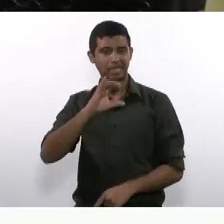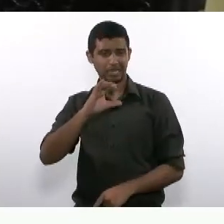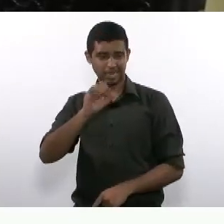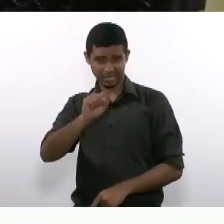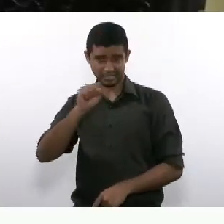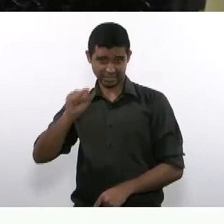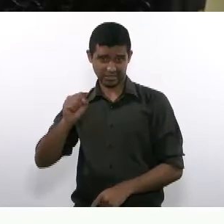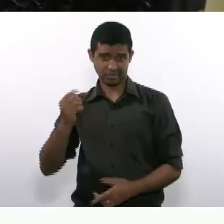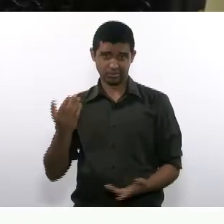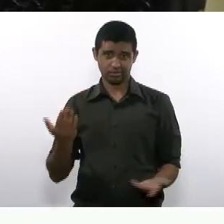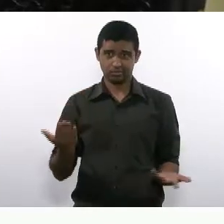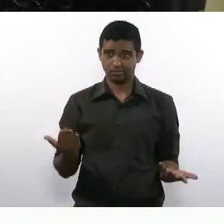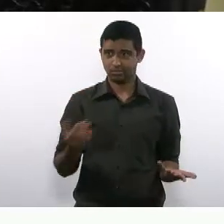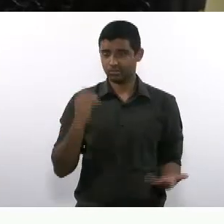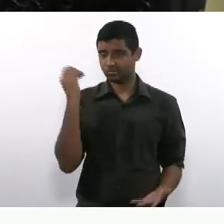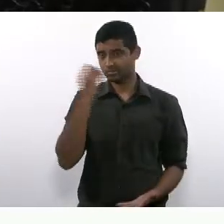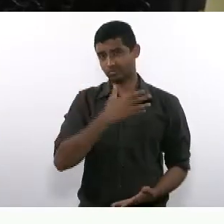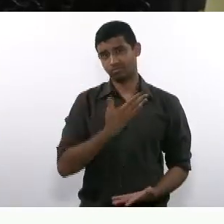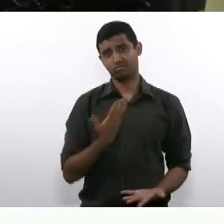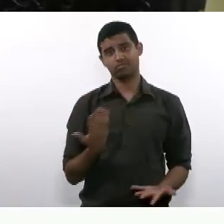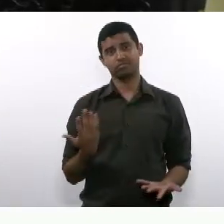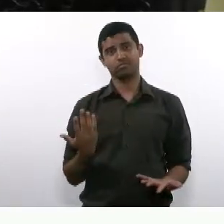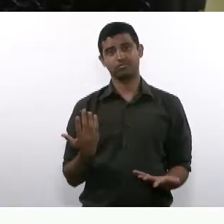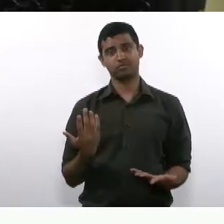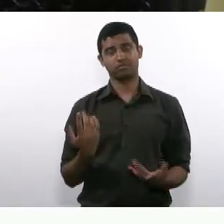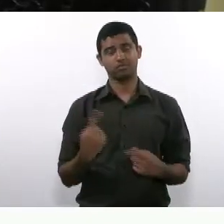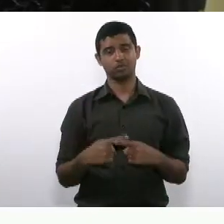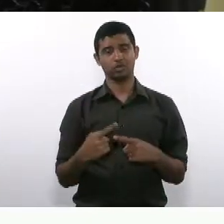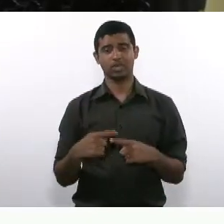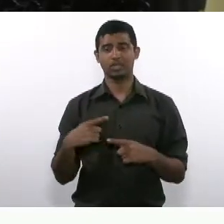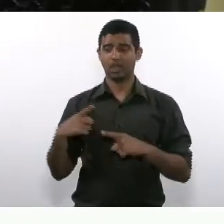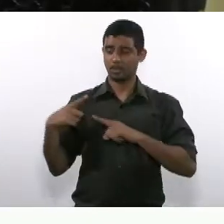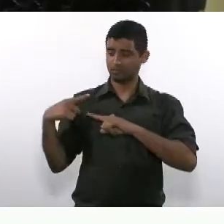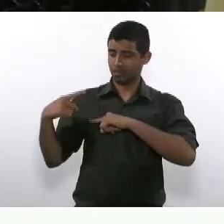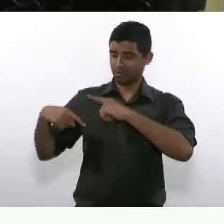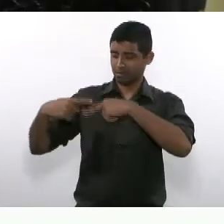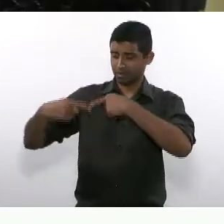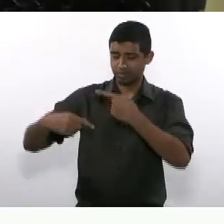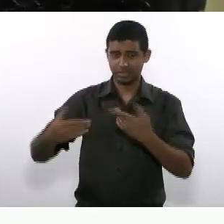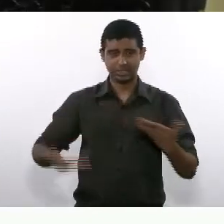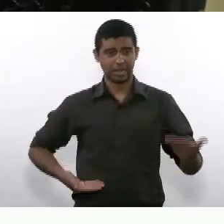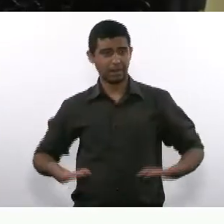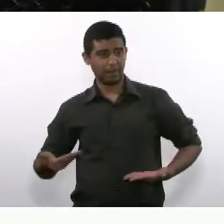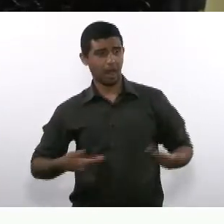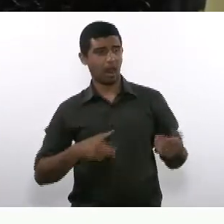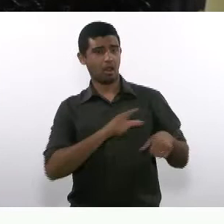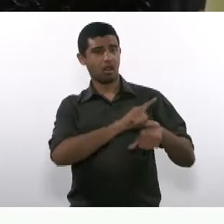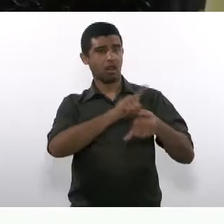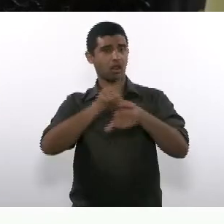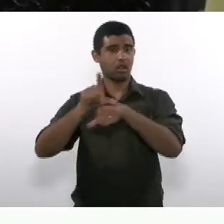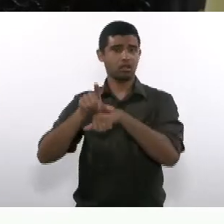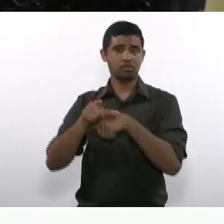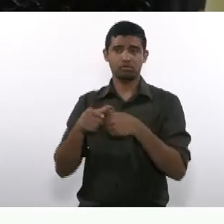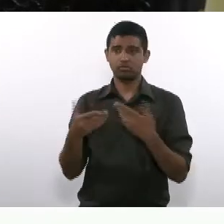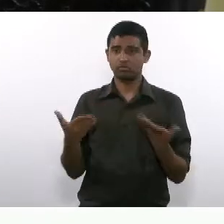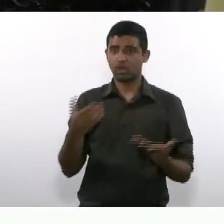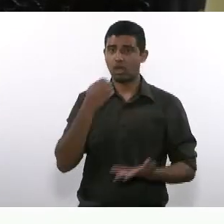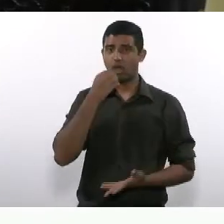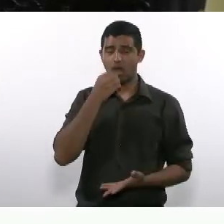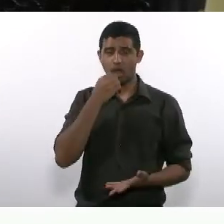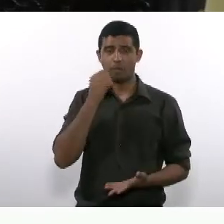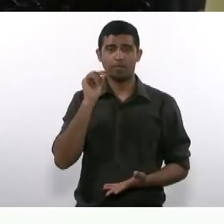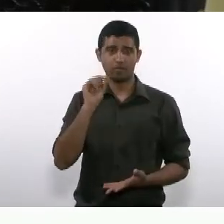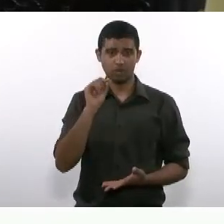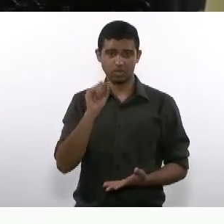absurdo, porque você gera toda uma cadeia produtiva de serviços e comércio que, por óbvio,